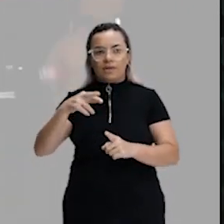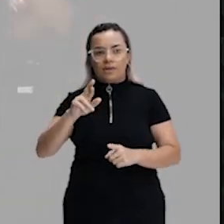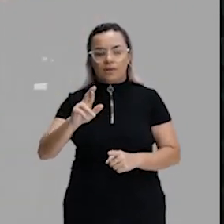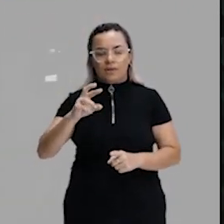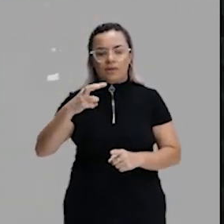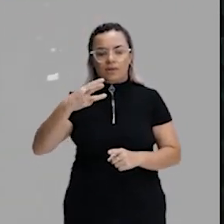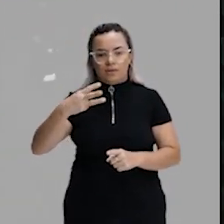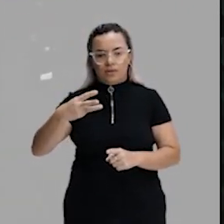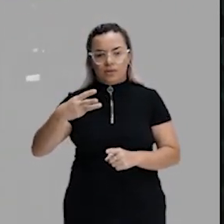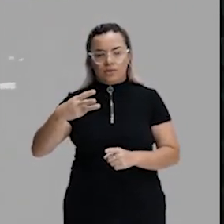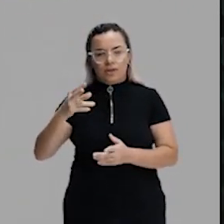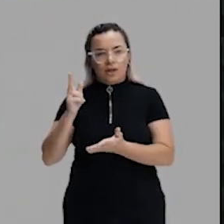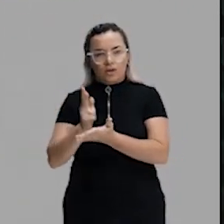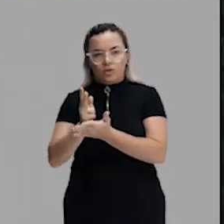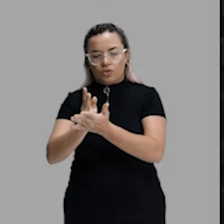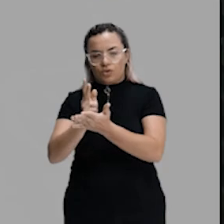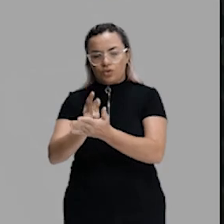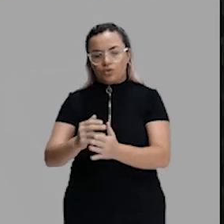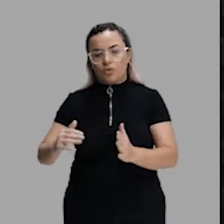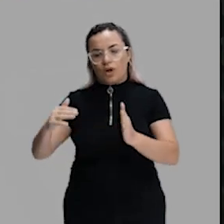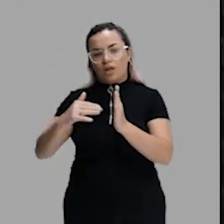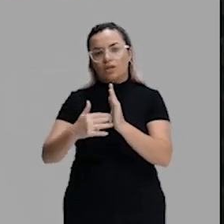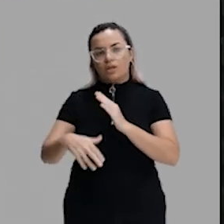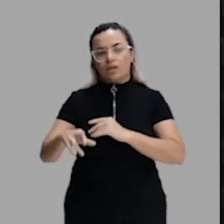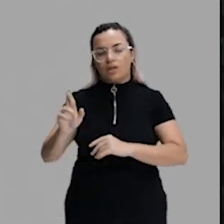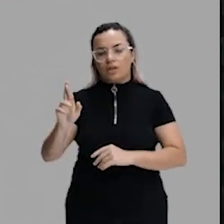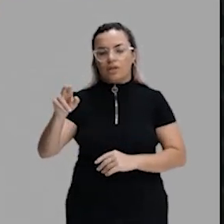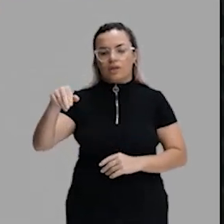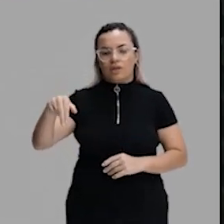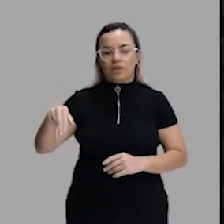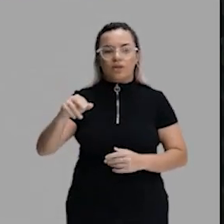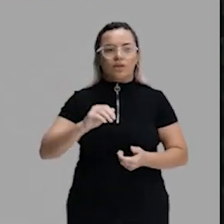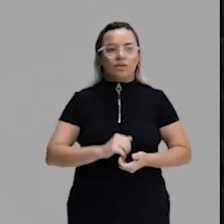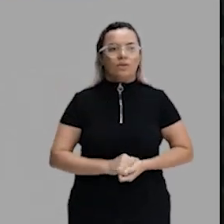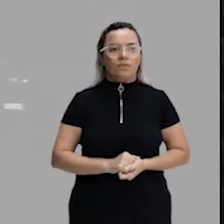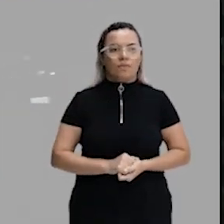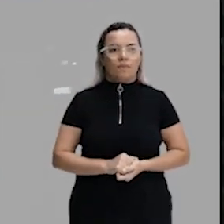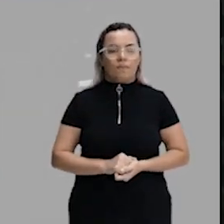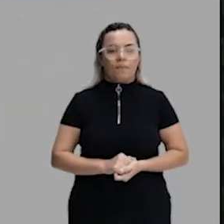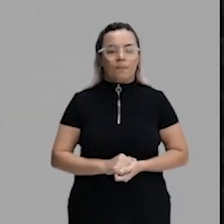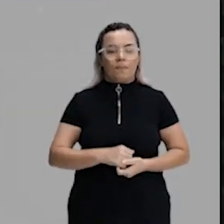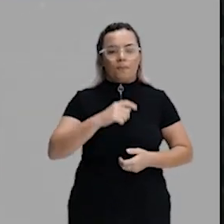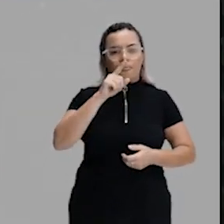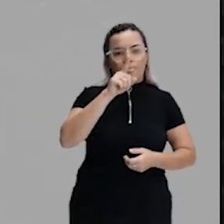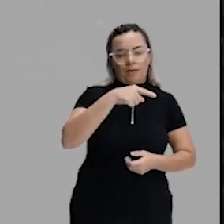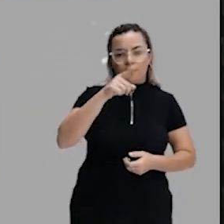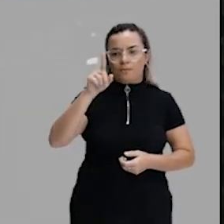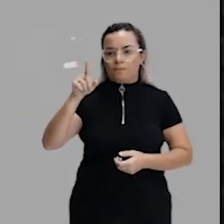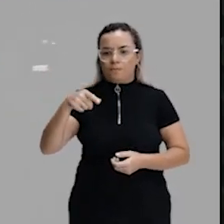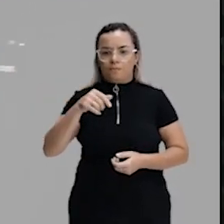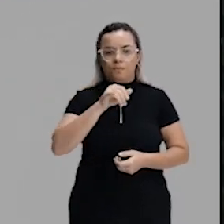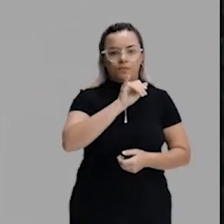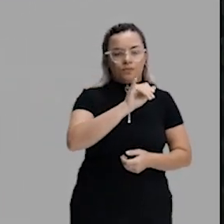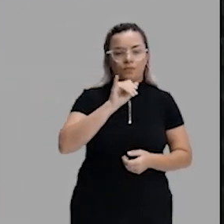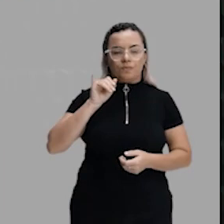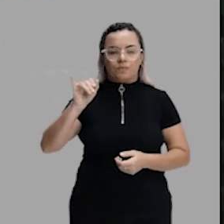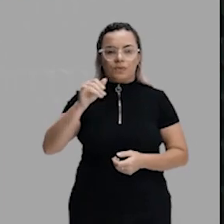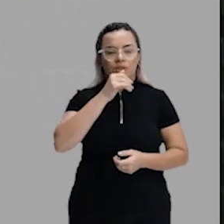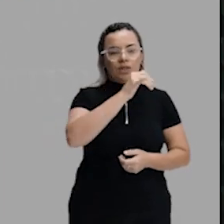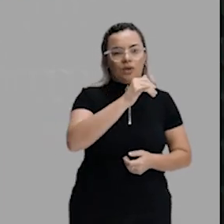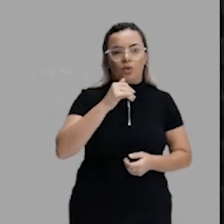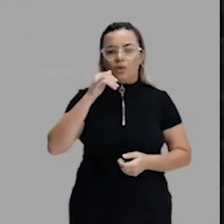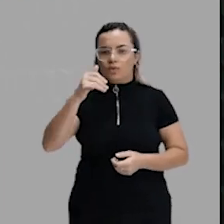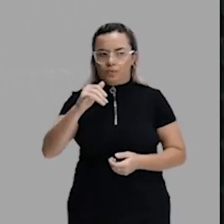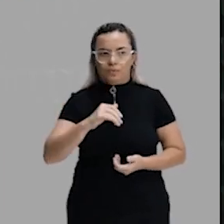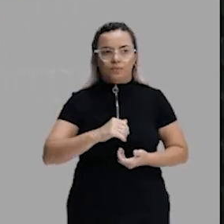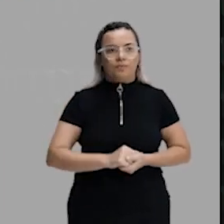o Rn, né? Corrente dos dois lados estão dividindo, né? Então, o